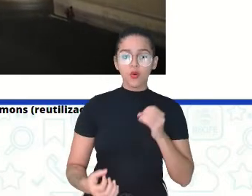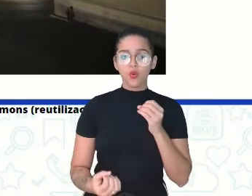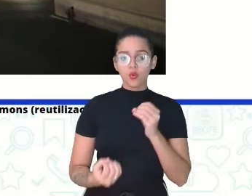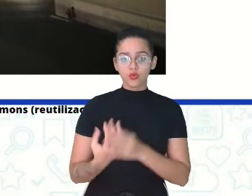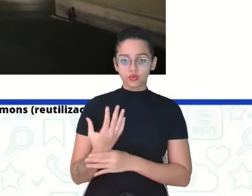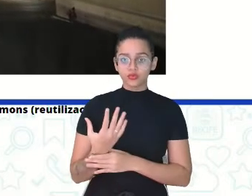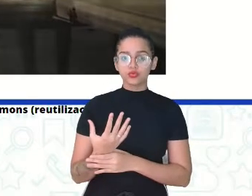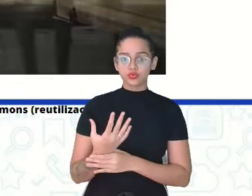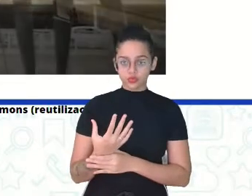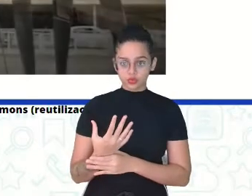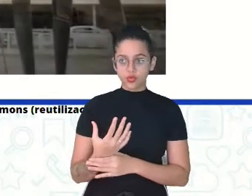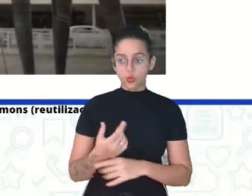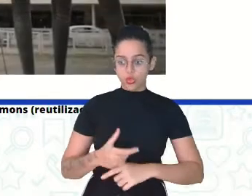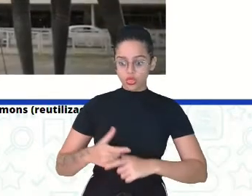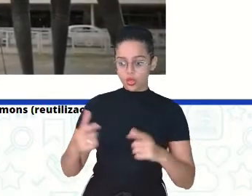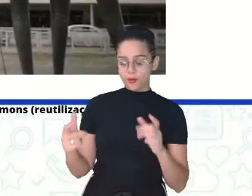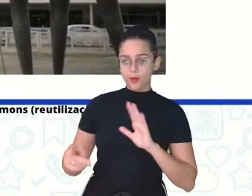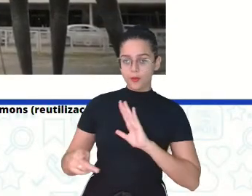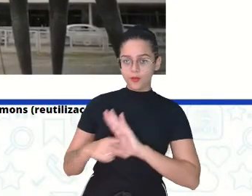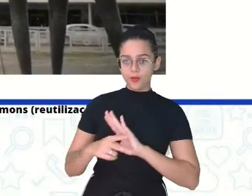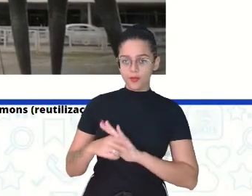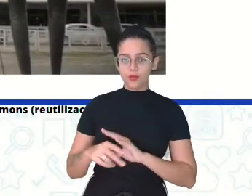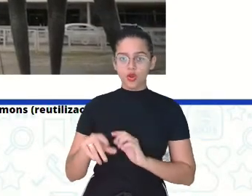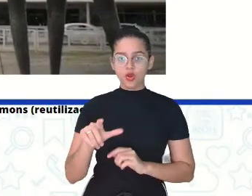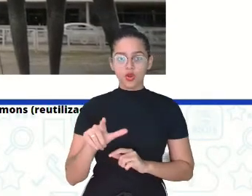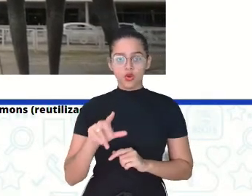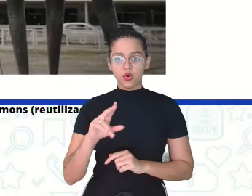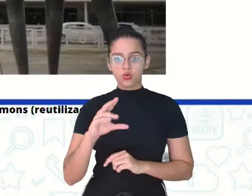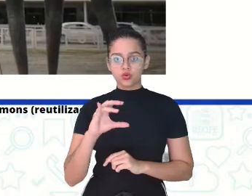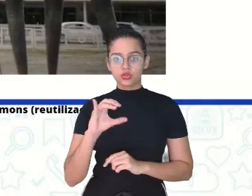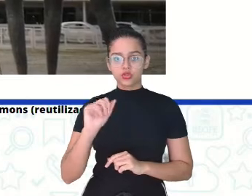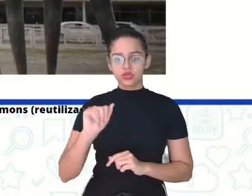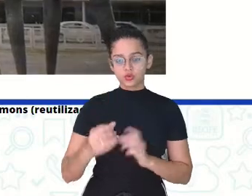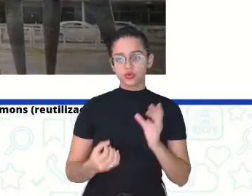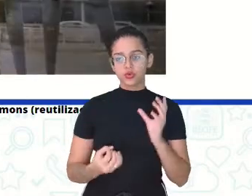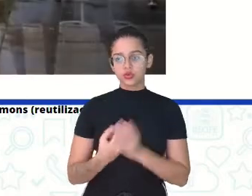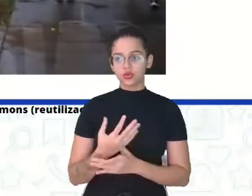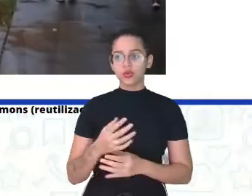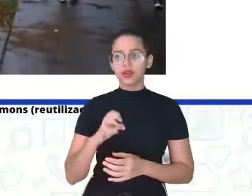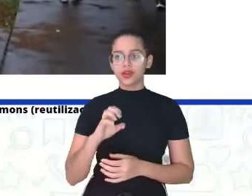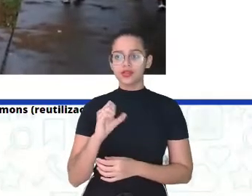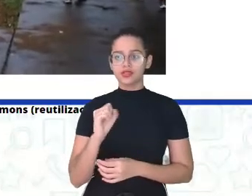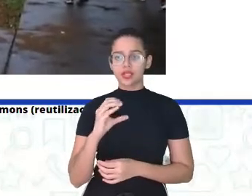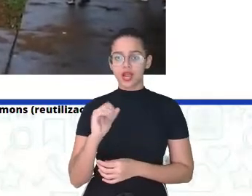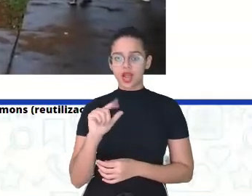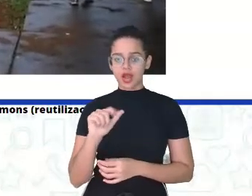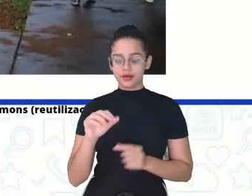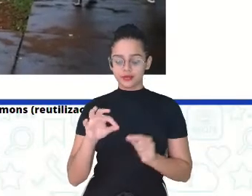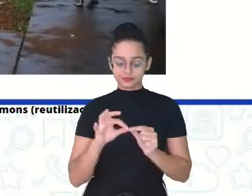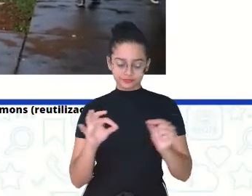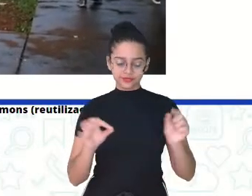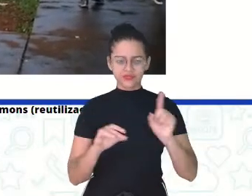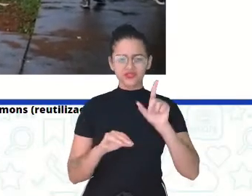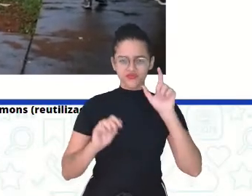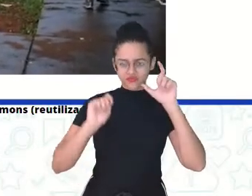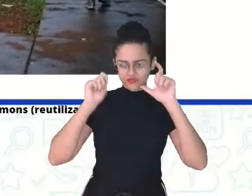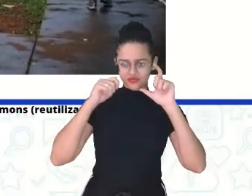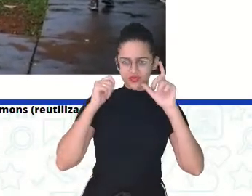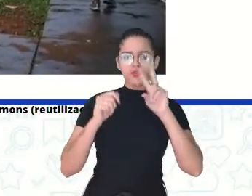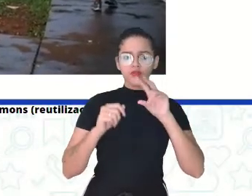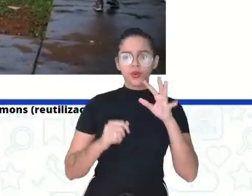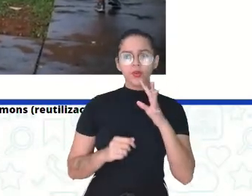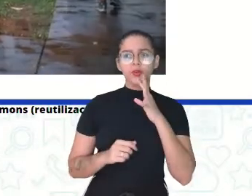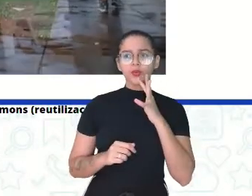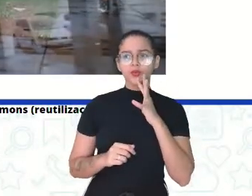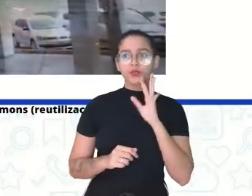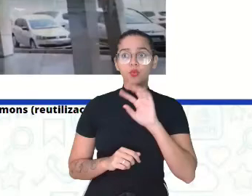uma dimensão própria. Lúcio Costa preferiu usar a palavra escala. Neste vídeo, você vai conhecer quais são